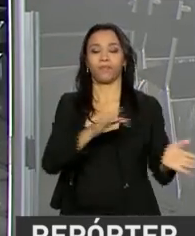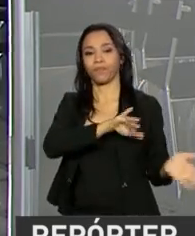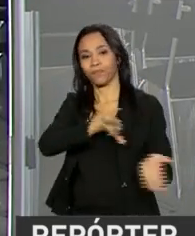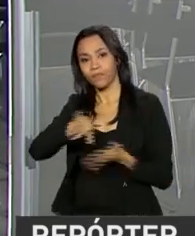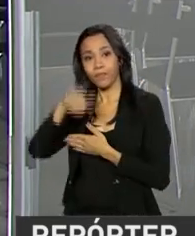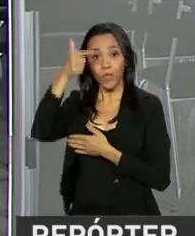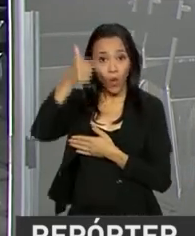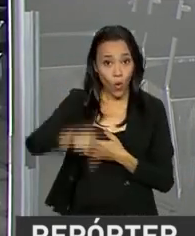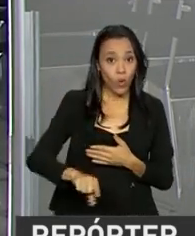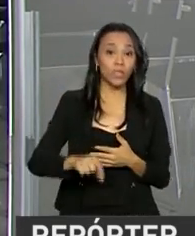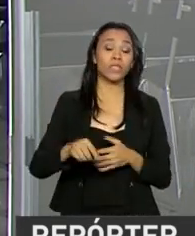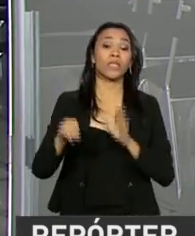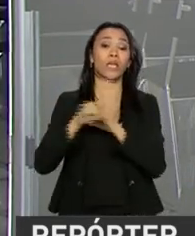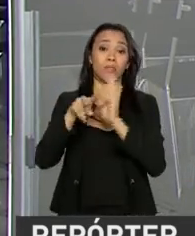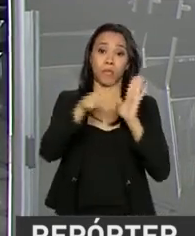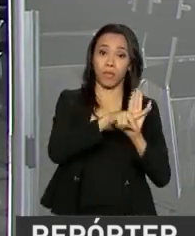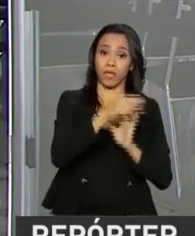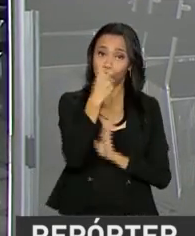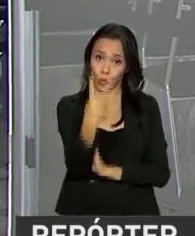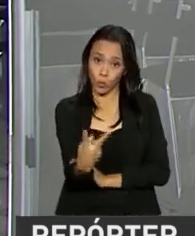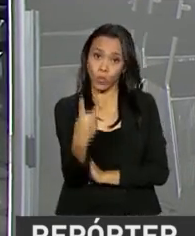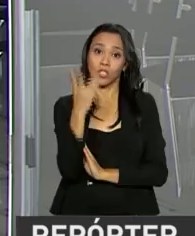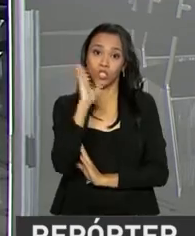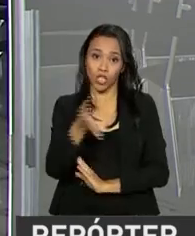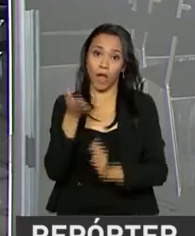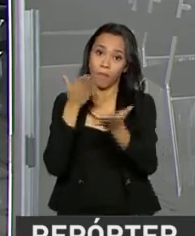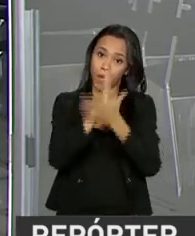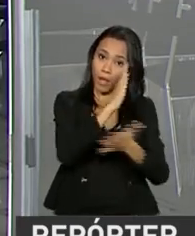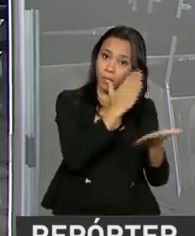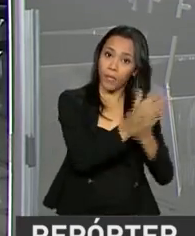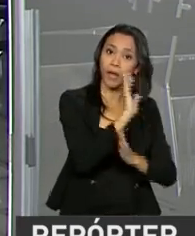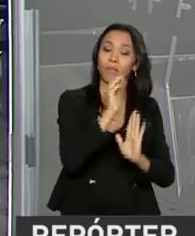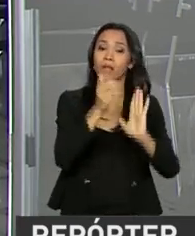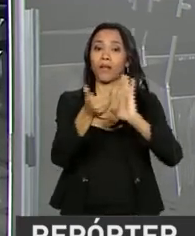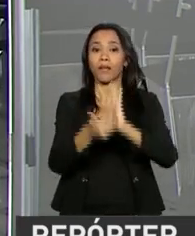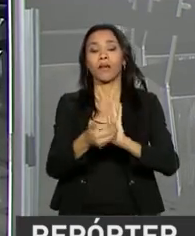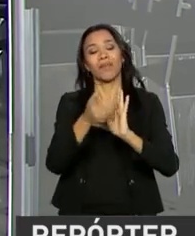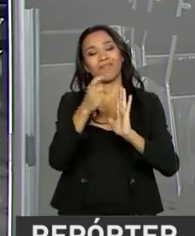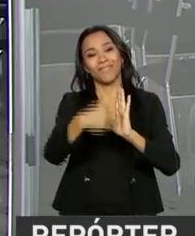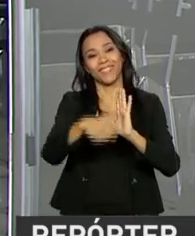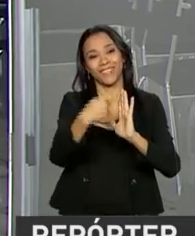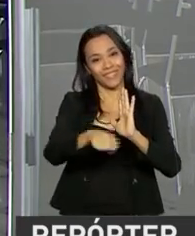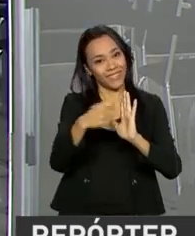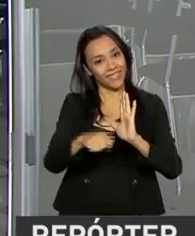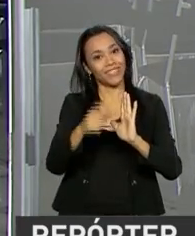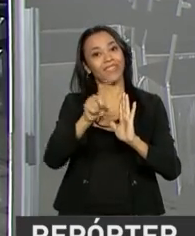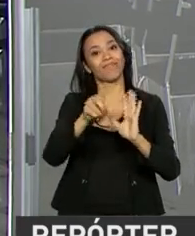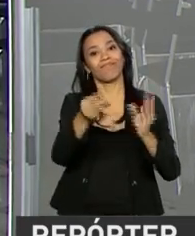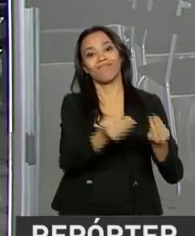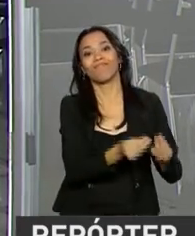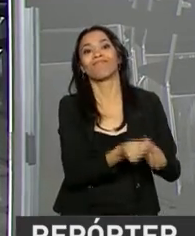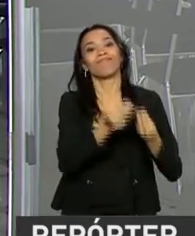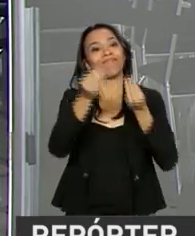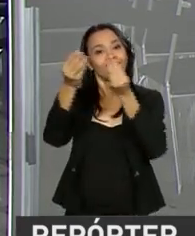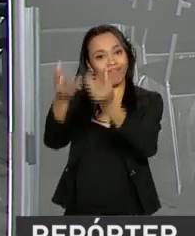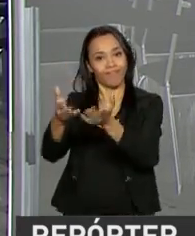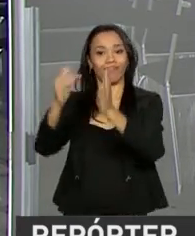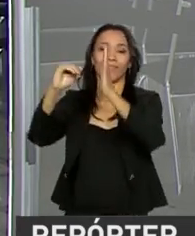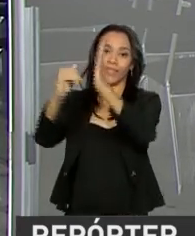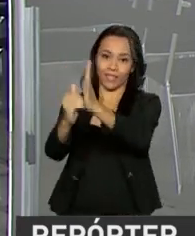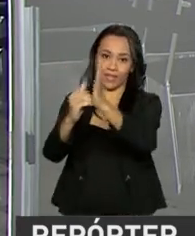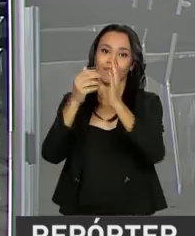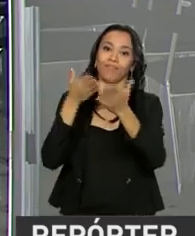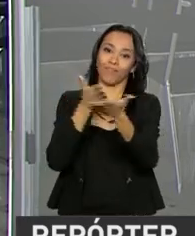às duas medidas provisórias aprovadas pela câmara elas ainda precisam ser analisadas e aprovadas pelo senado